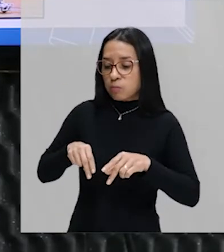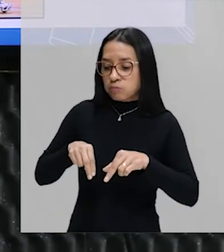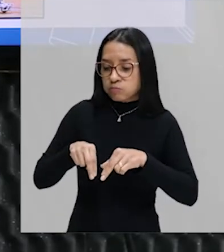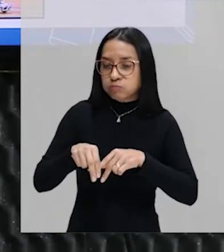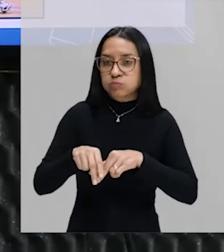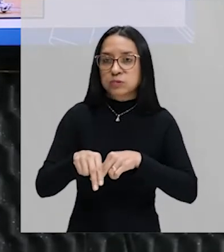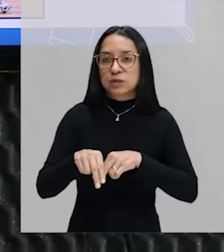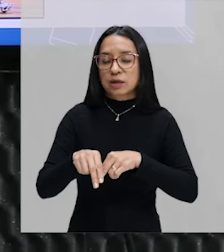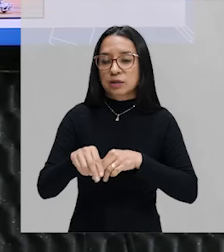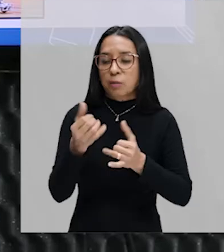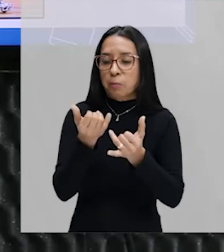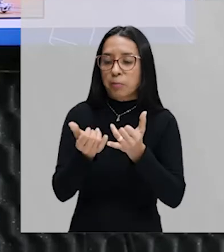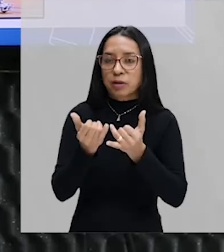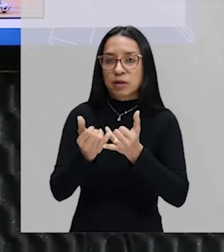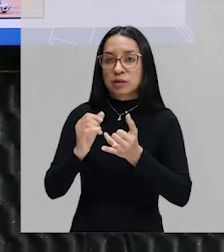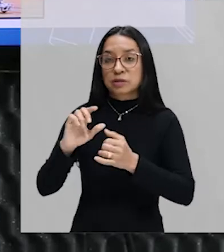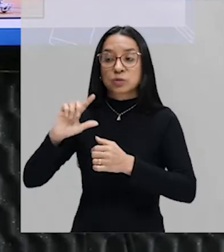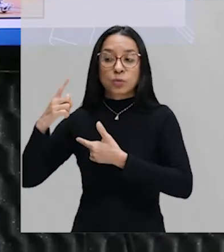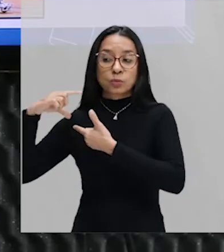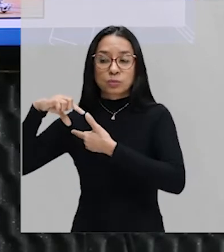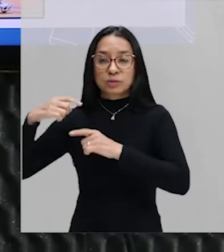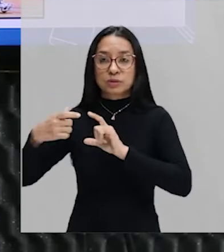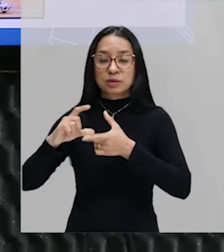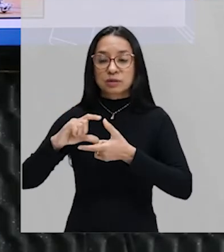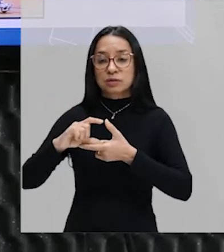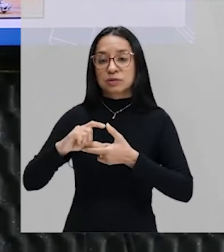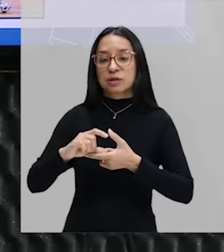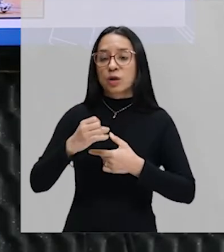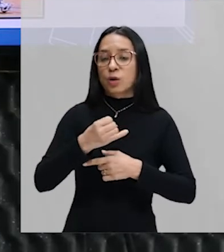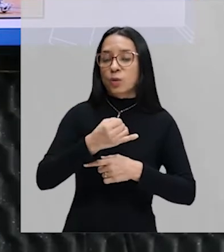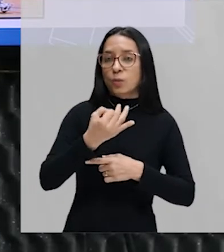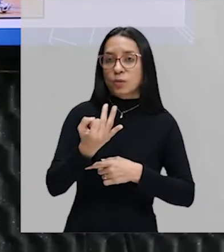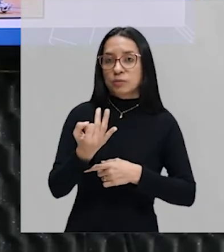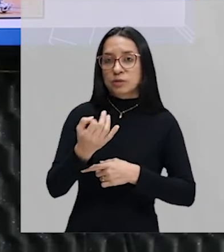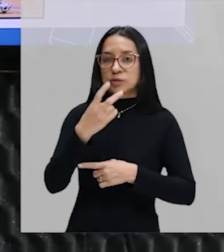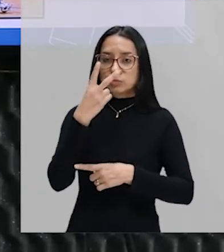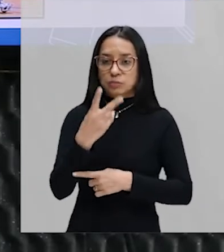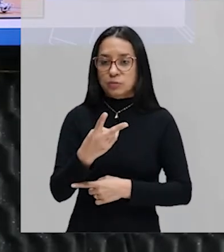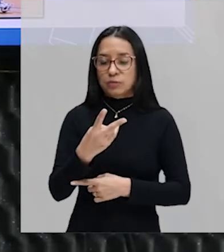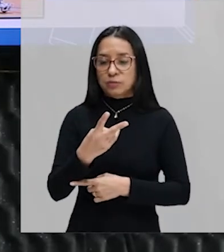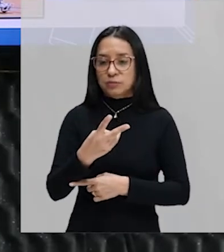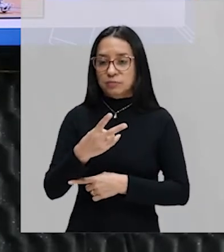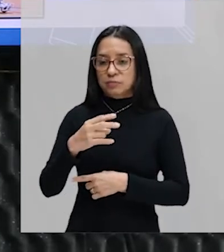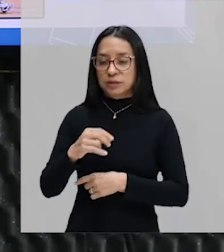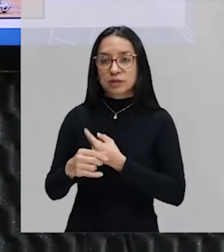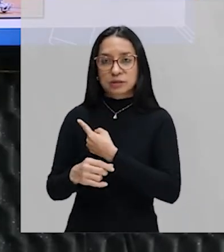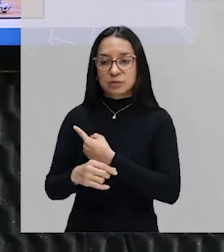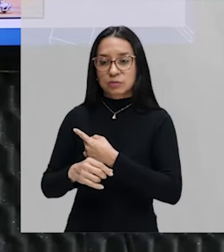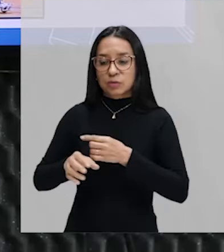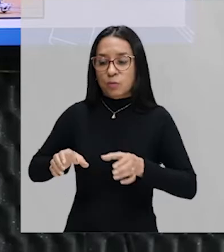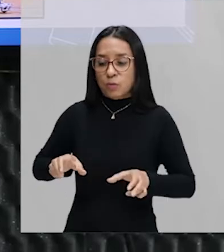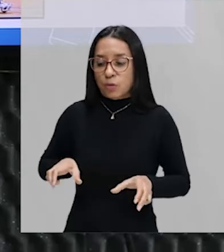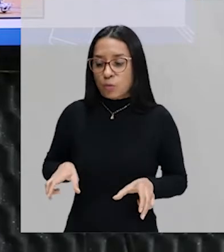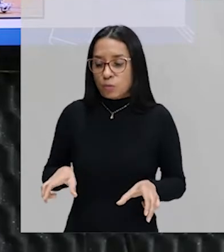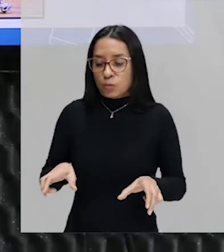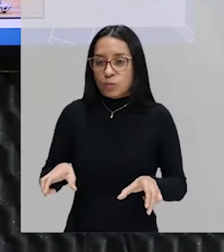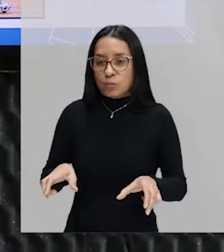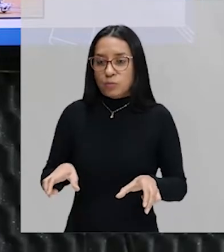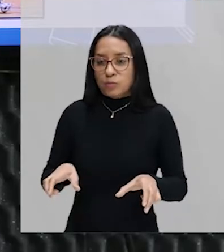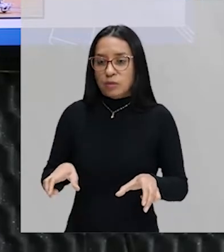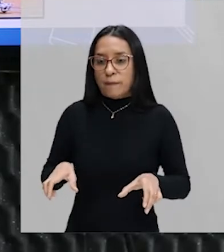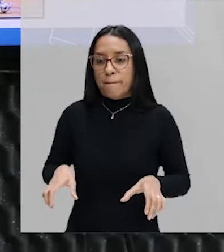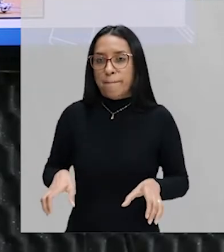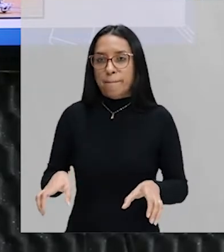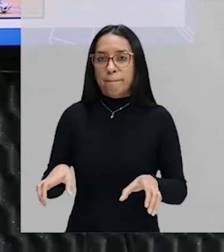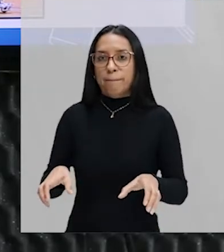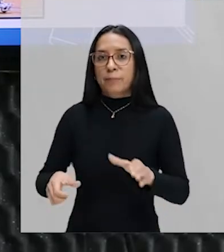basquete. No basquete, o atleta pode dar quantos passos sem quicar a bola? 2. Aqui são 2 impulsões. Deu a